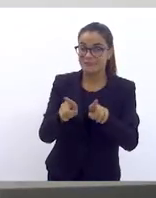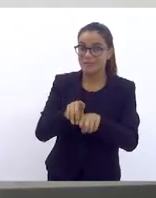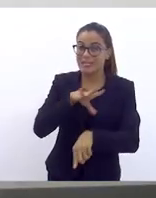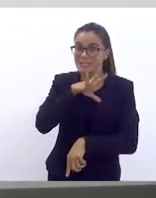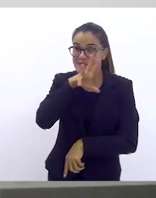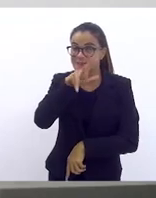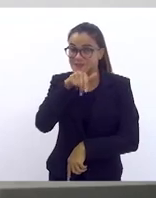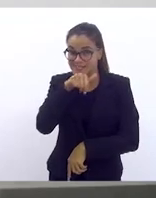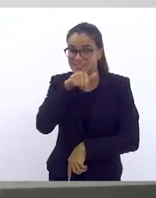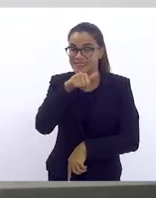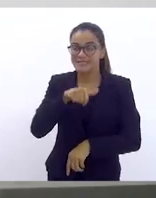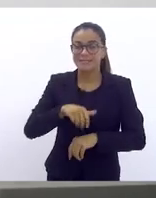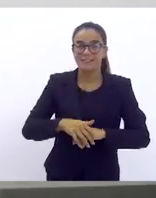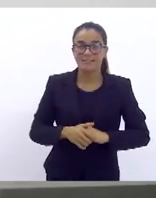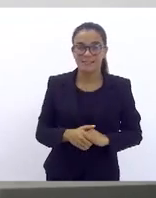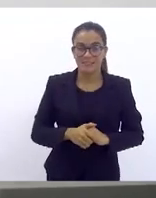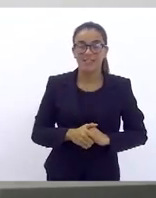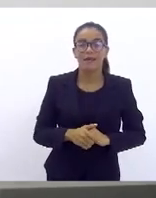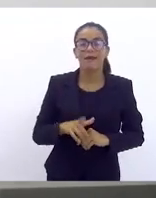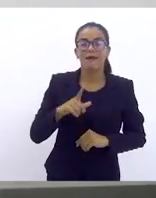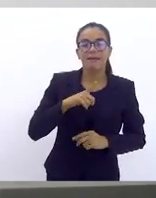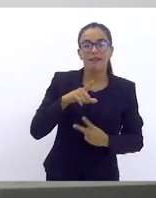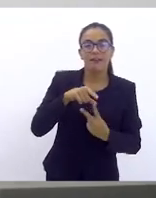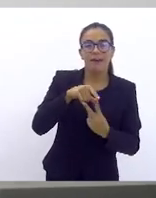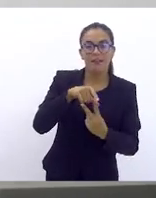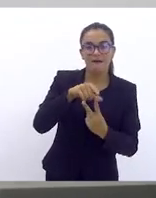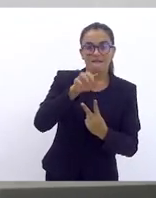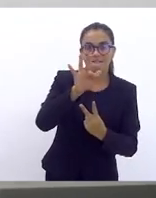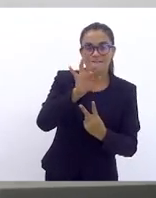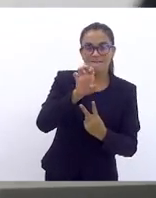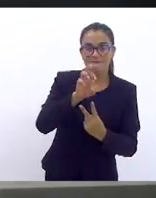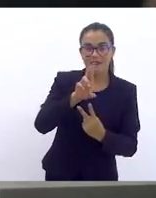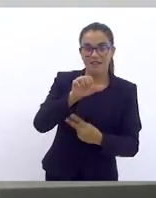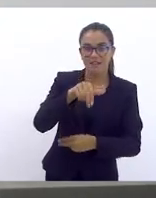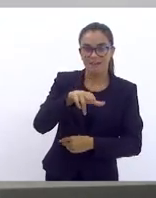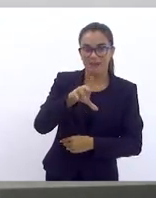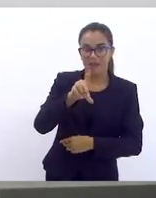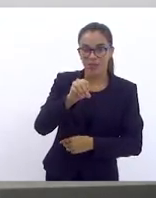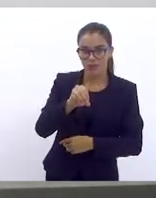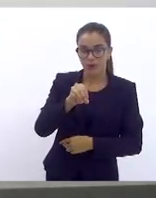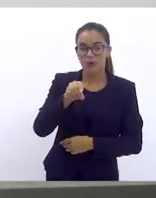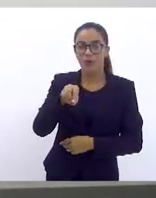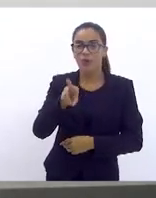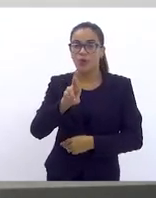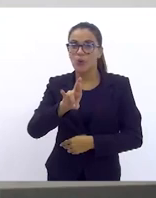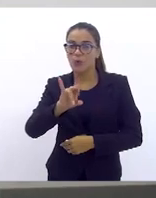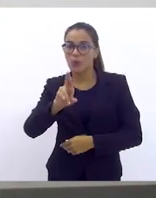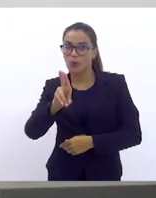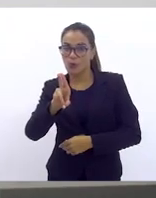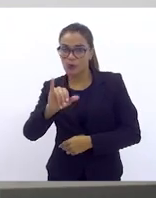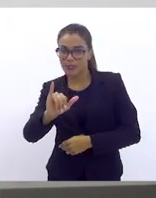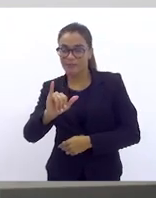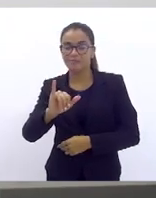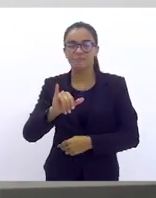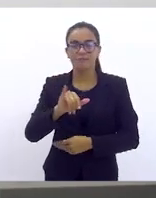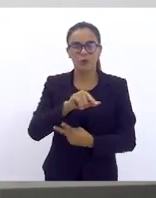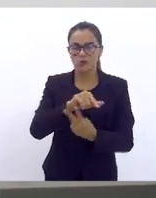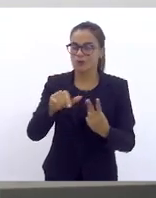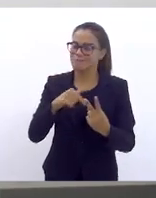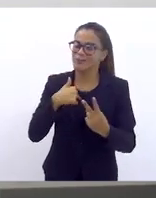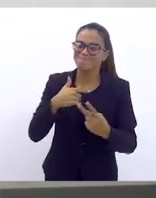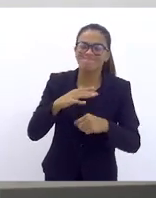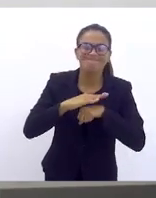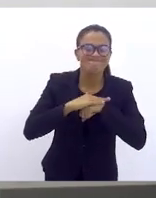né Fernando Lopes e o Sérgio ruim com quem eu tenho por quem eu tenho um carinho especial e enfim